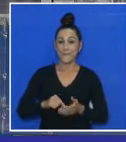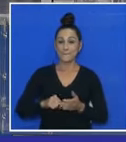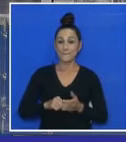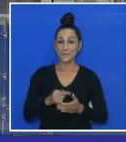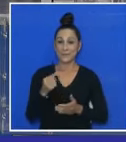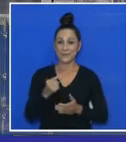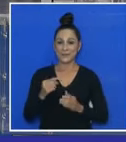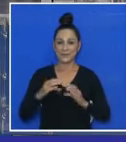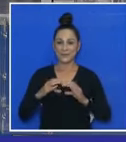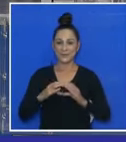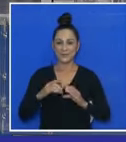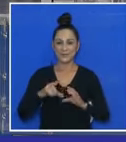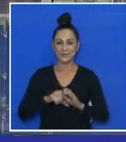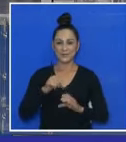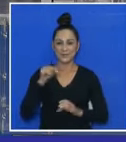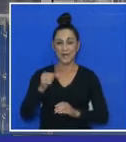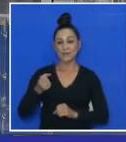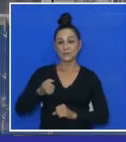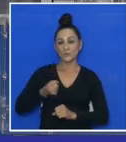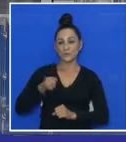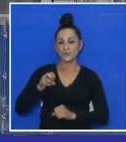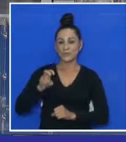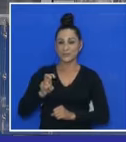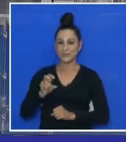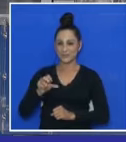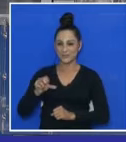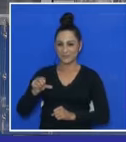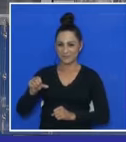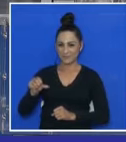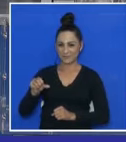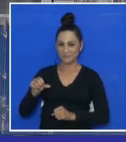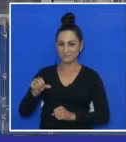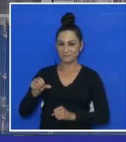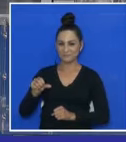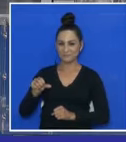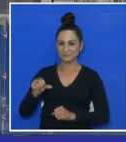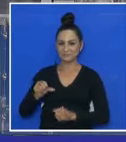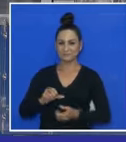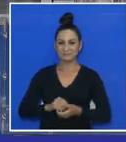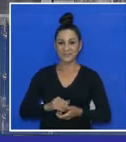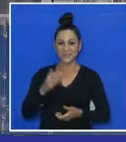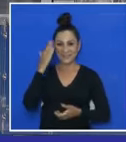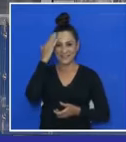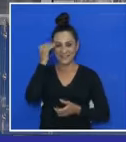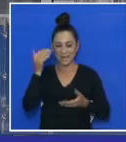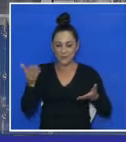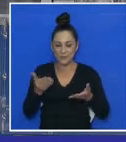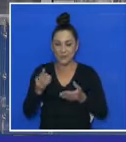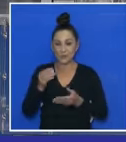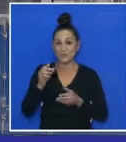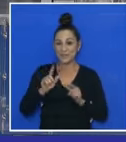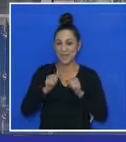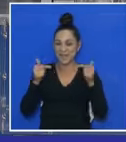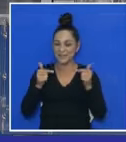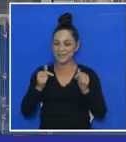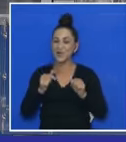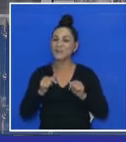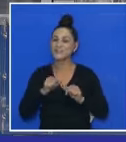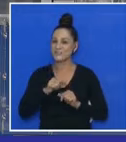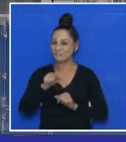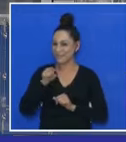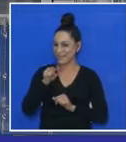Primeira bola sorteada, 59, número 59. Quem sabe hoje a sorte pinta por